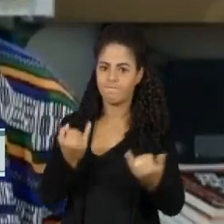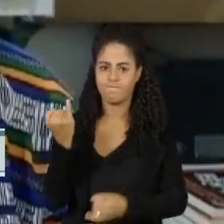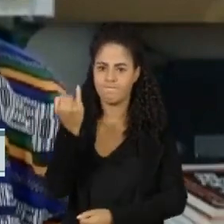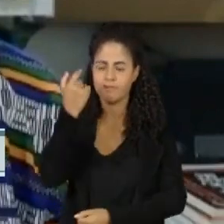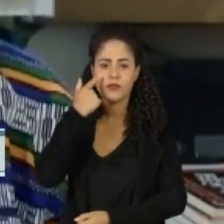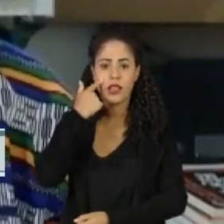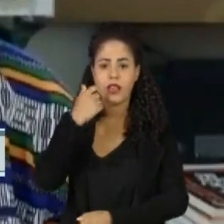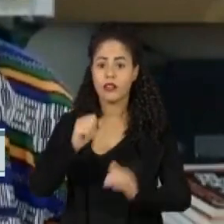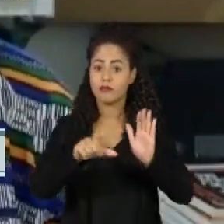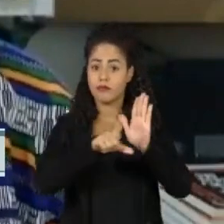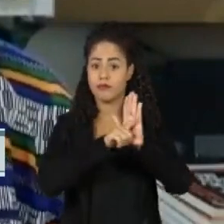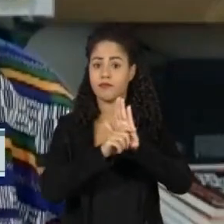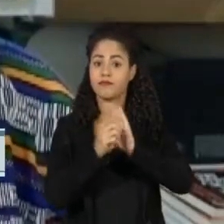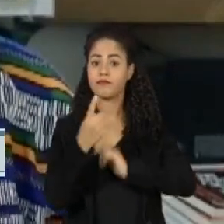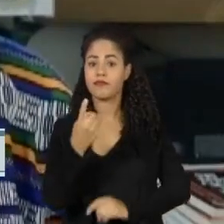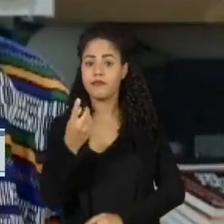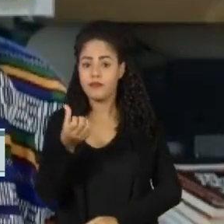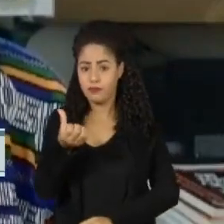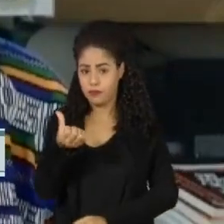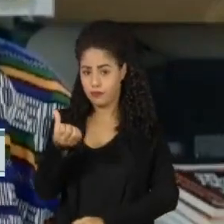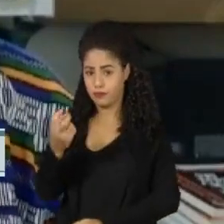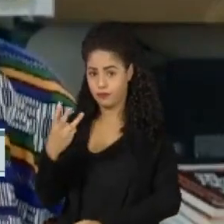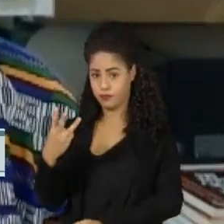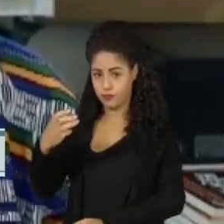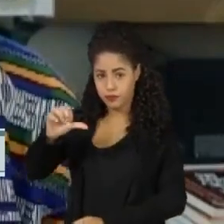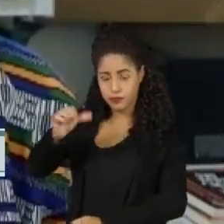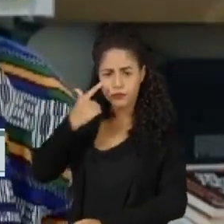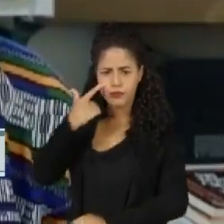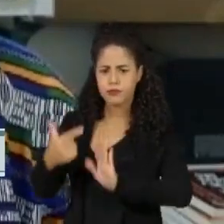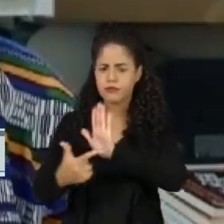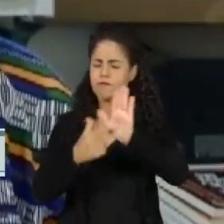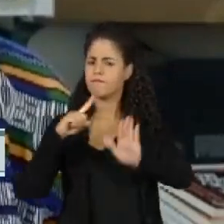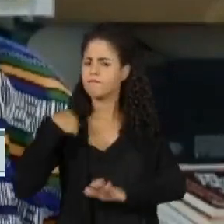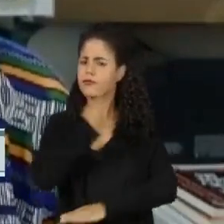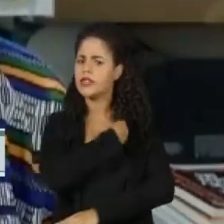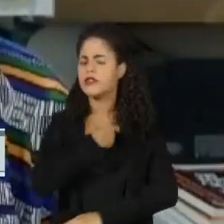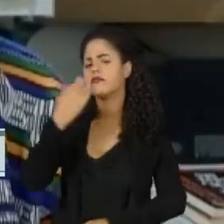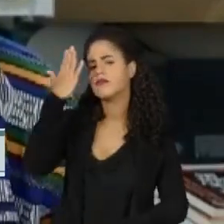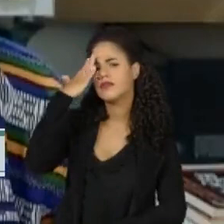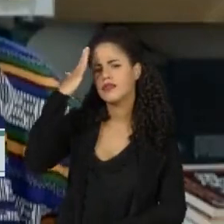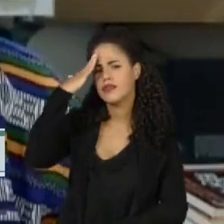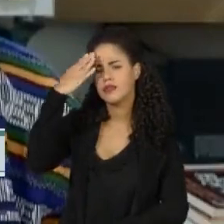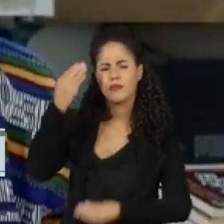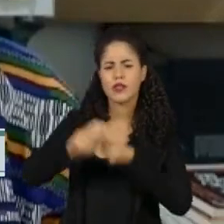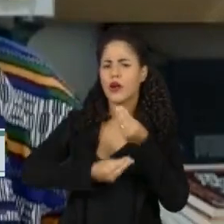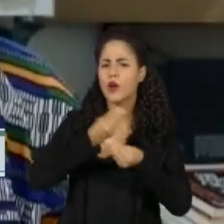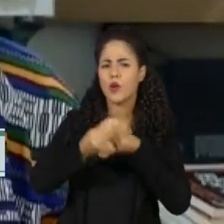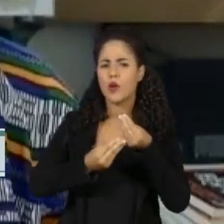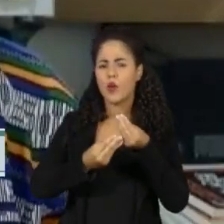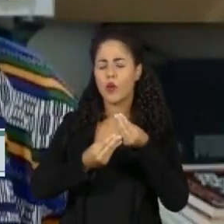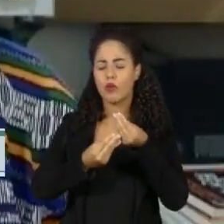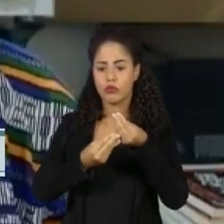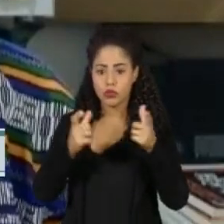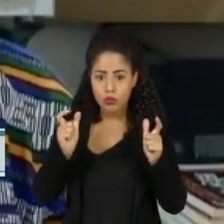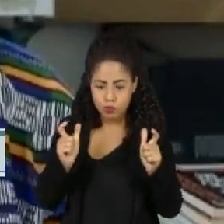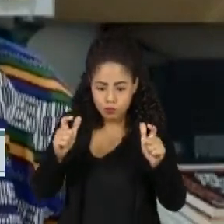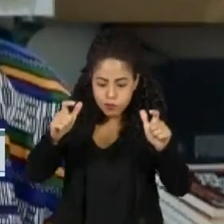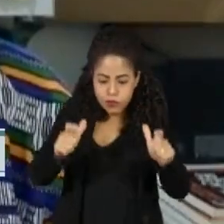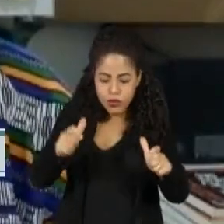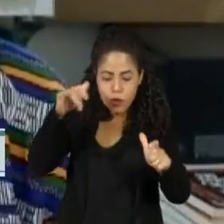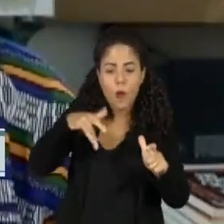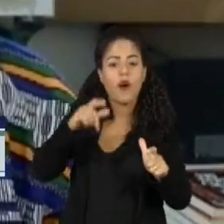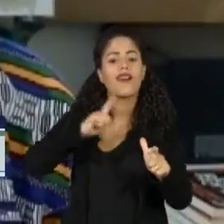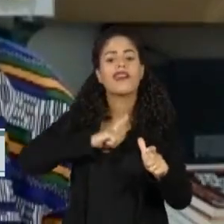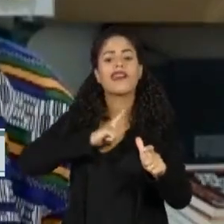Lei 10.639, nós estamos reconhecendo um amplo histórico de